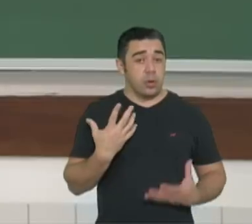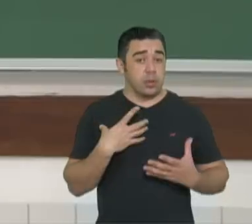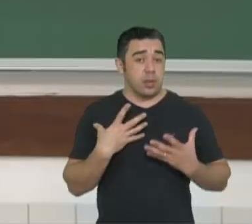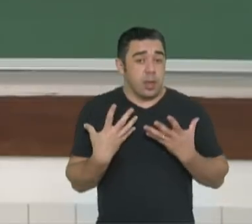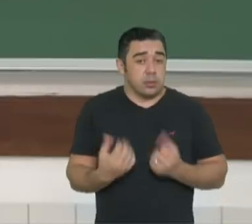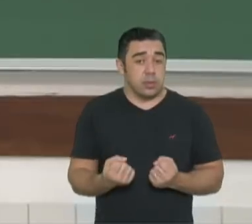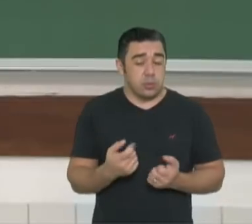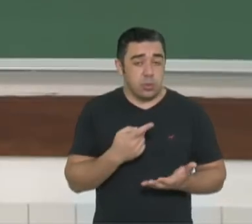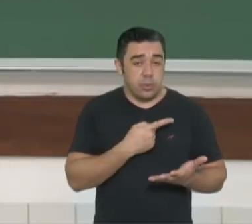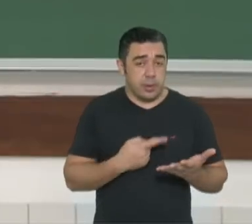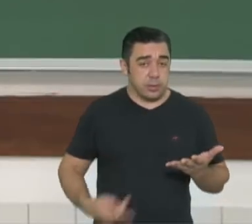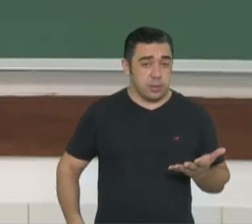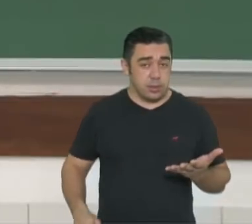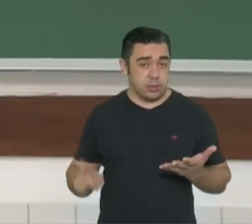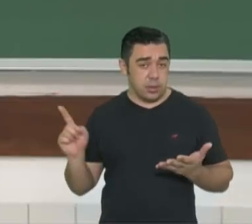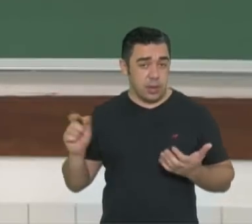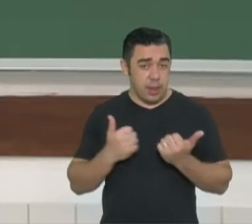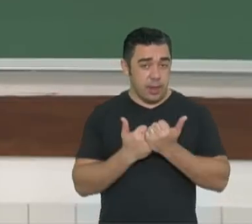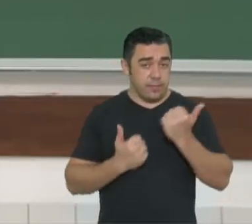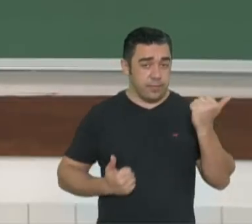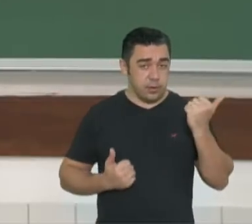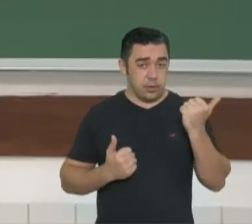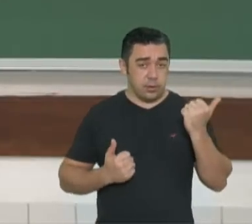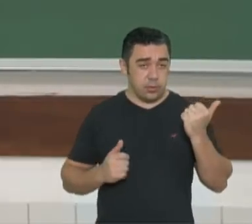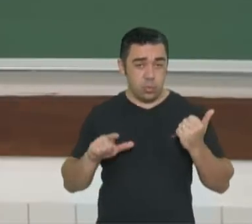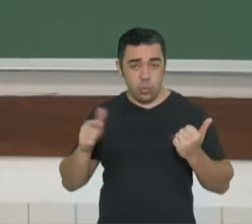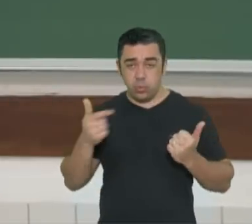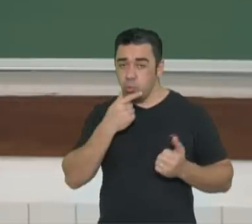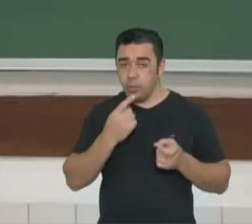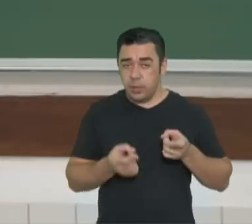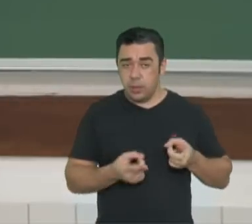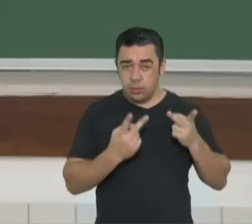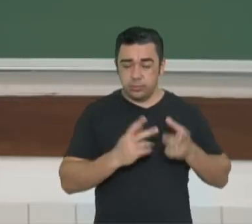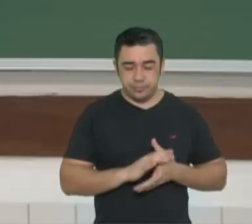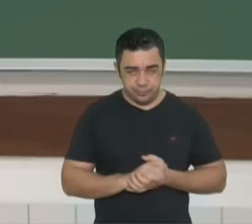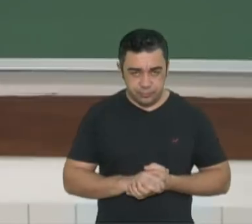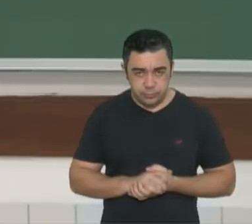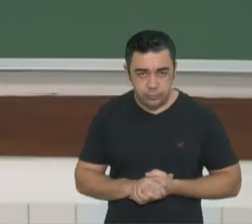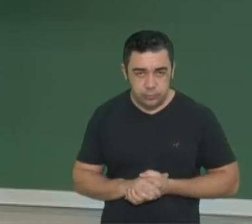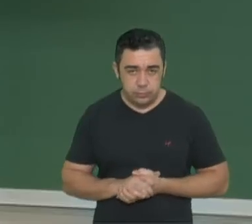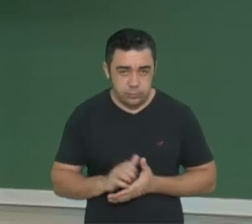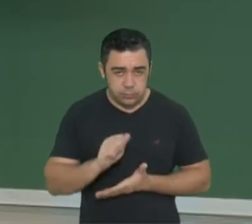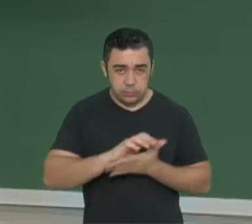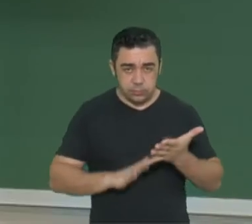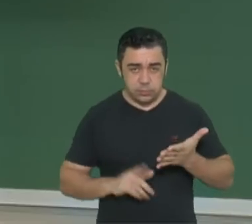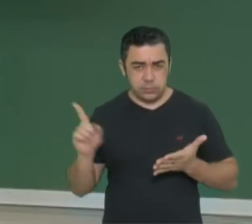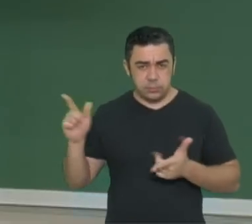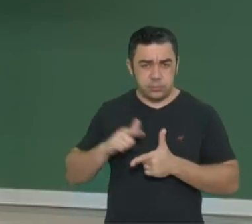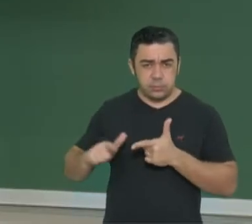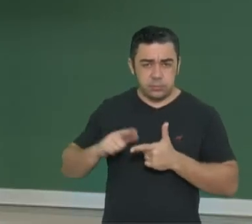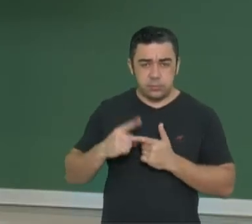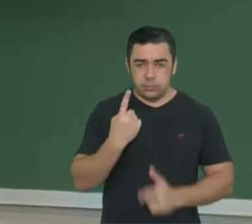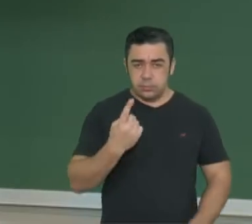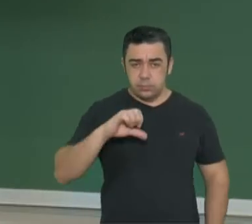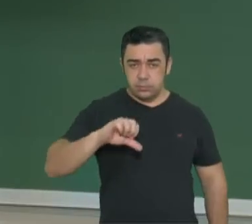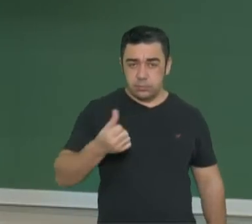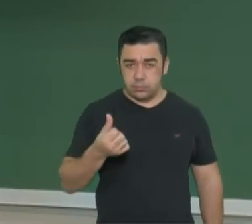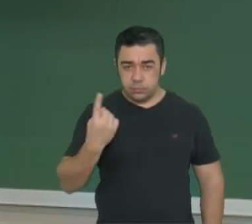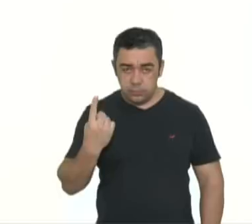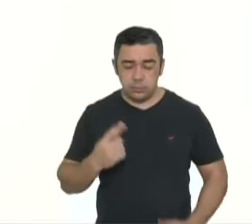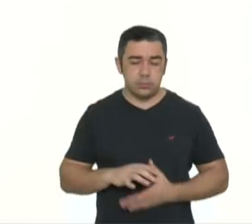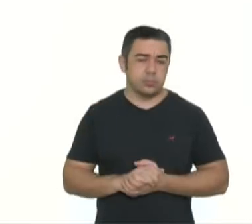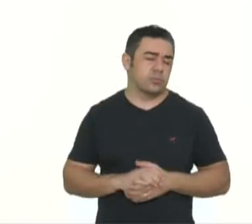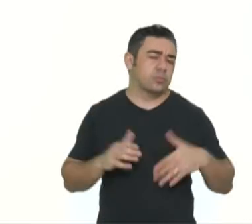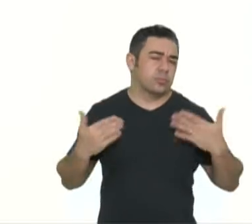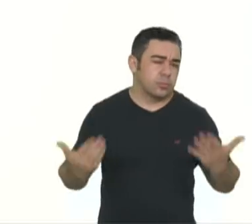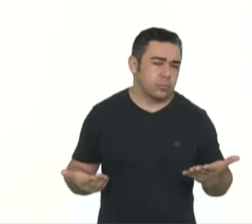presidente. Ele era vice do Jânio, que renunciou. Aí, exercício. Sobre essa crise de 61,